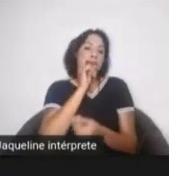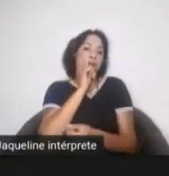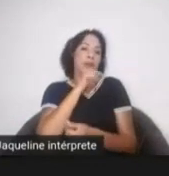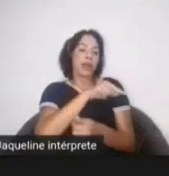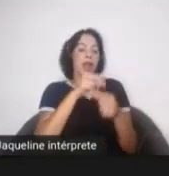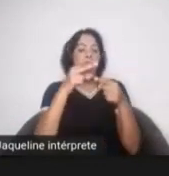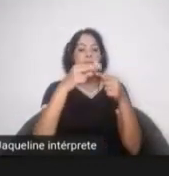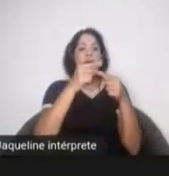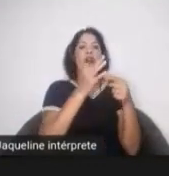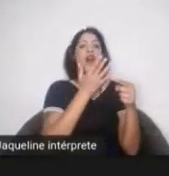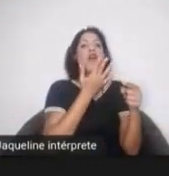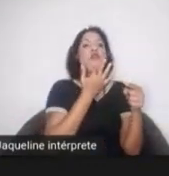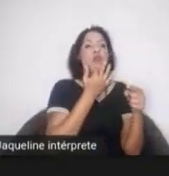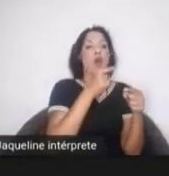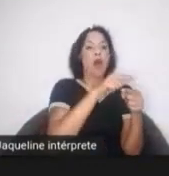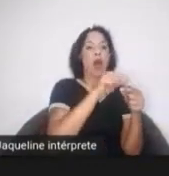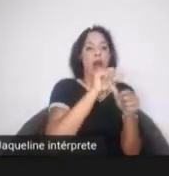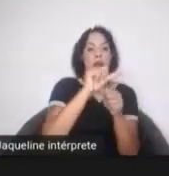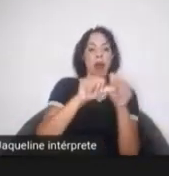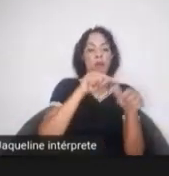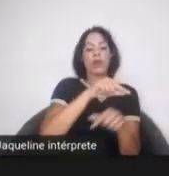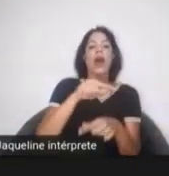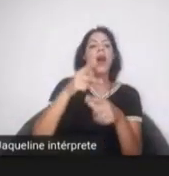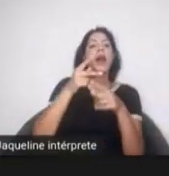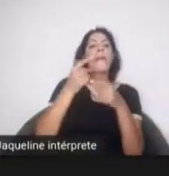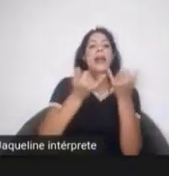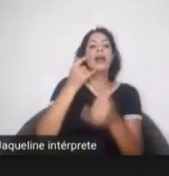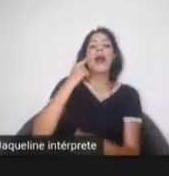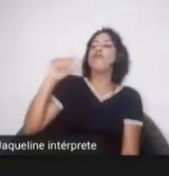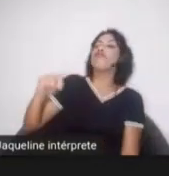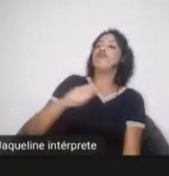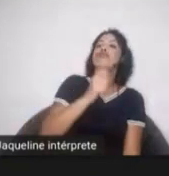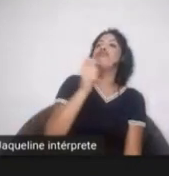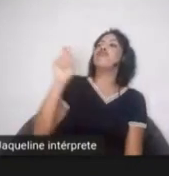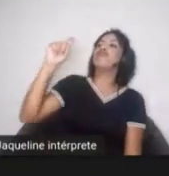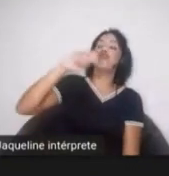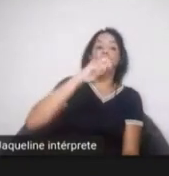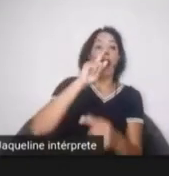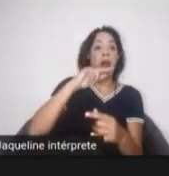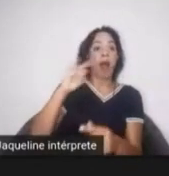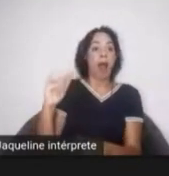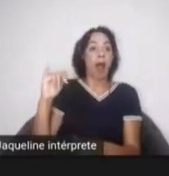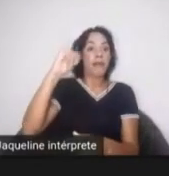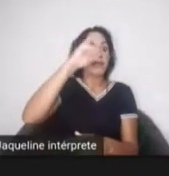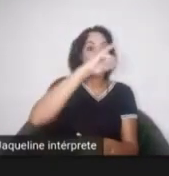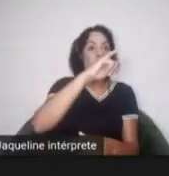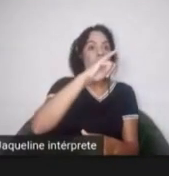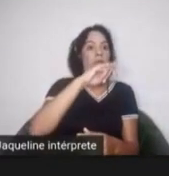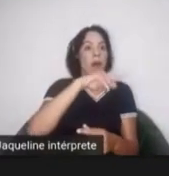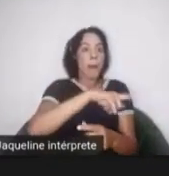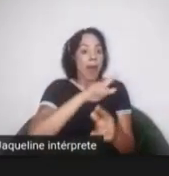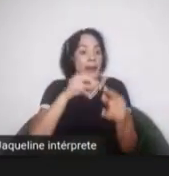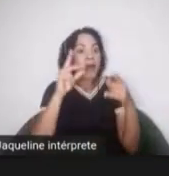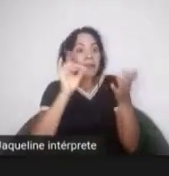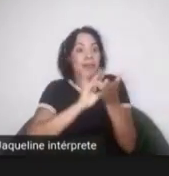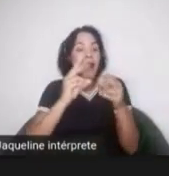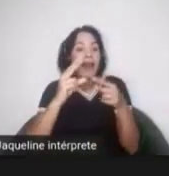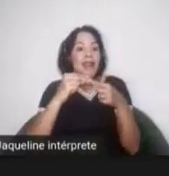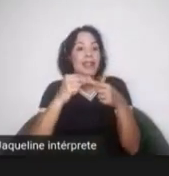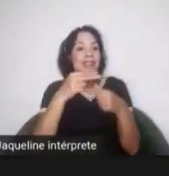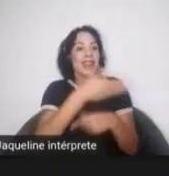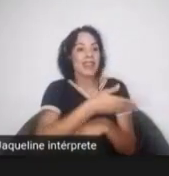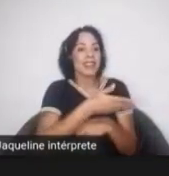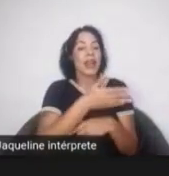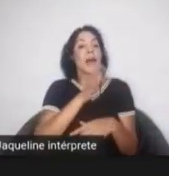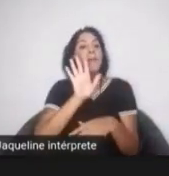avião. Isso é uma técnica, né? Ela está transformando. Então, o trabalho, eu estou falando isso tudo